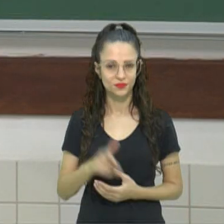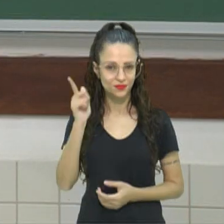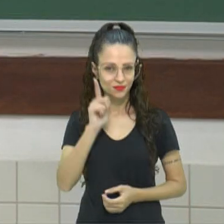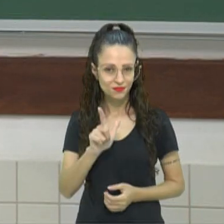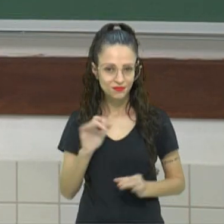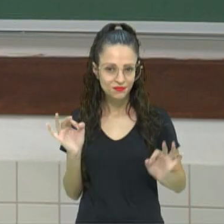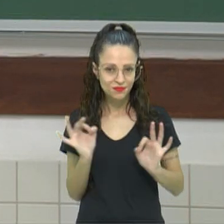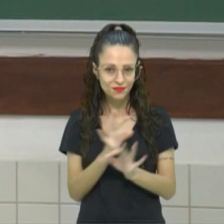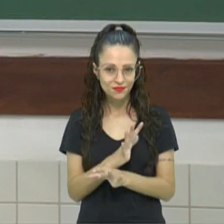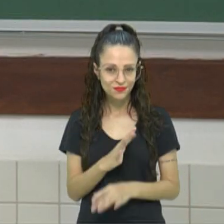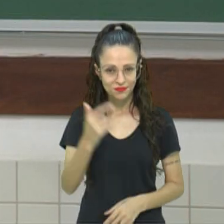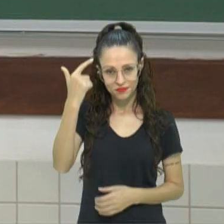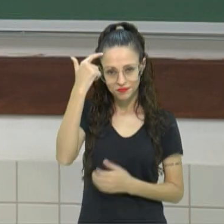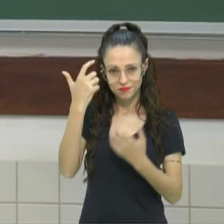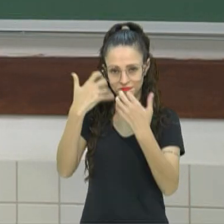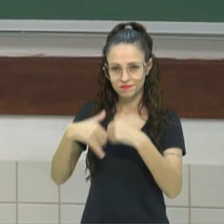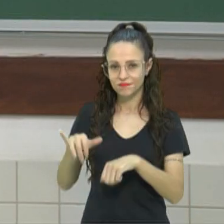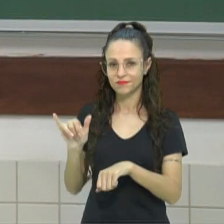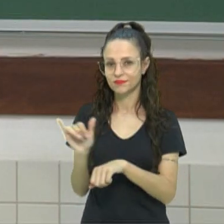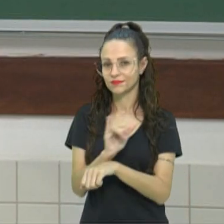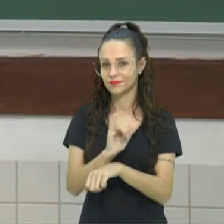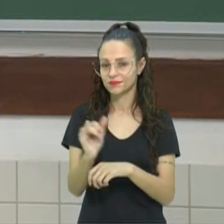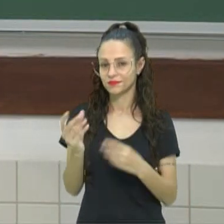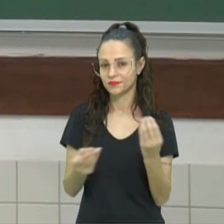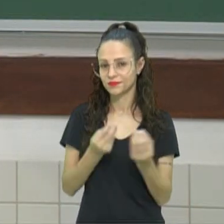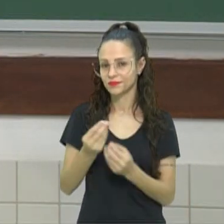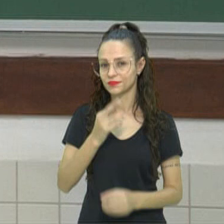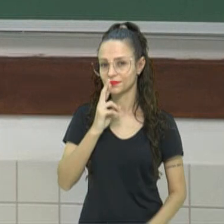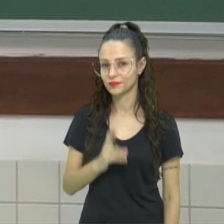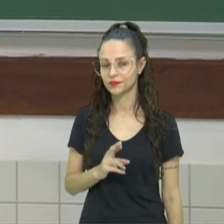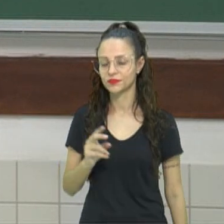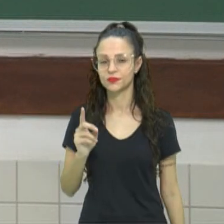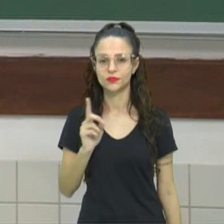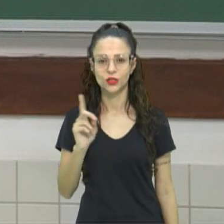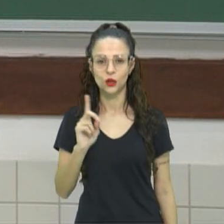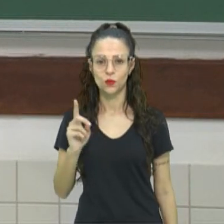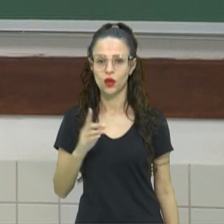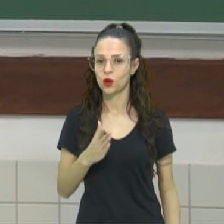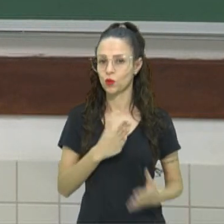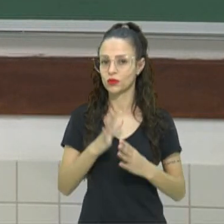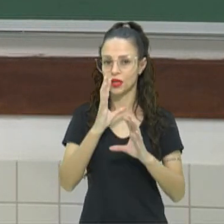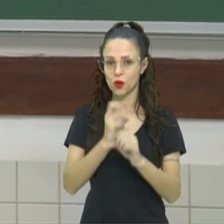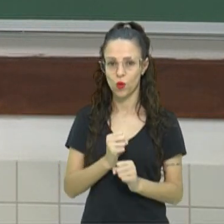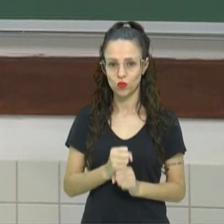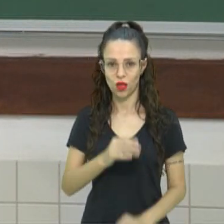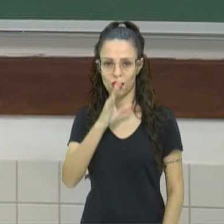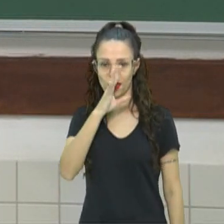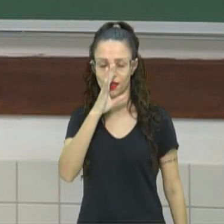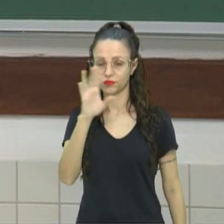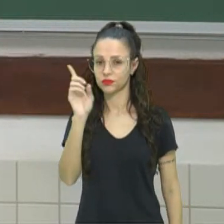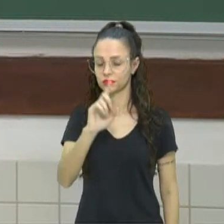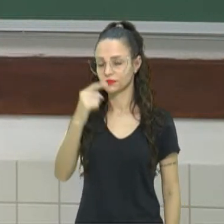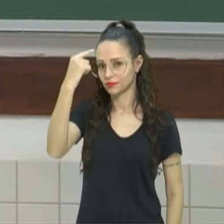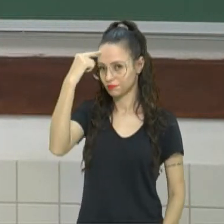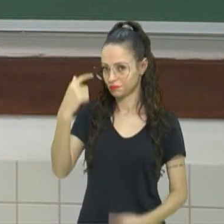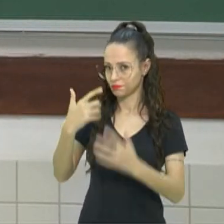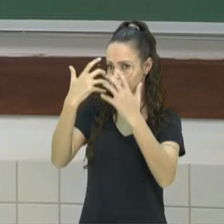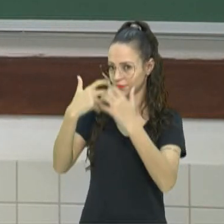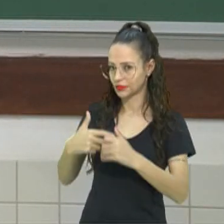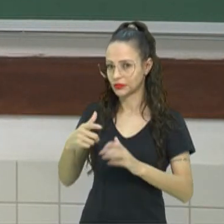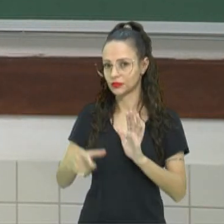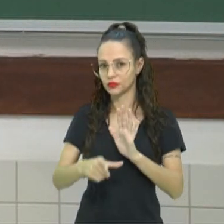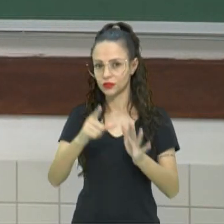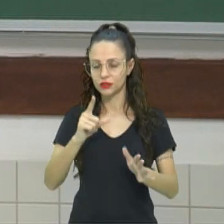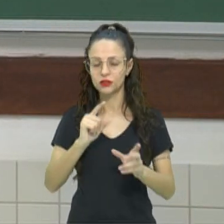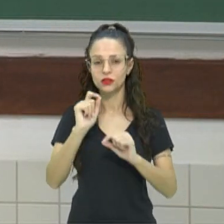Conseguiu? Pensou numa estratégia? Não é você pegar e começar a fazer a conta do nada, certo? Tem que pensar no que vai fazer.